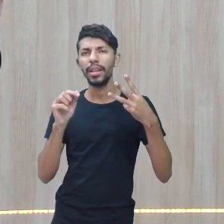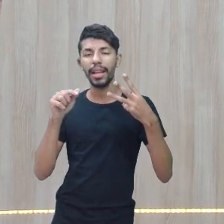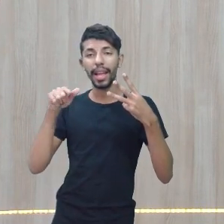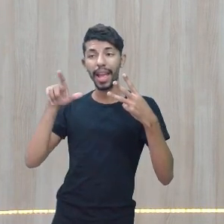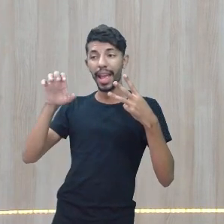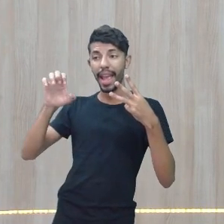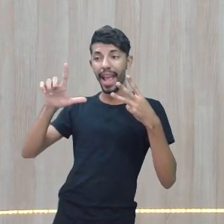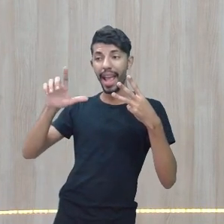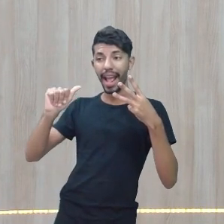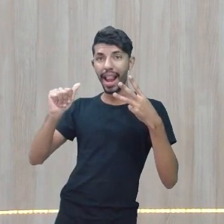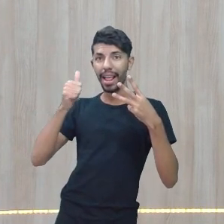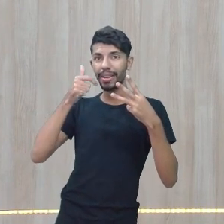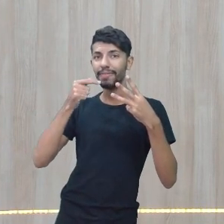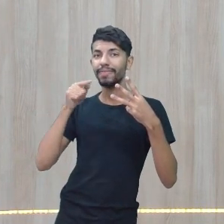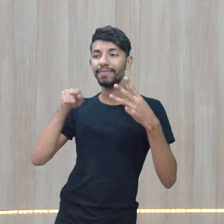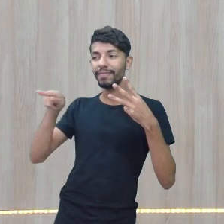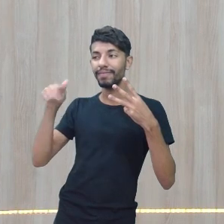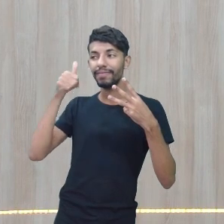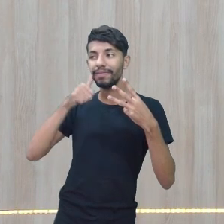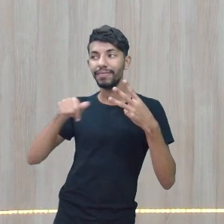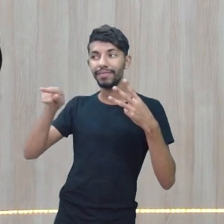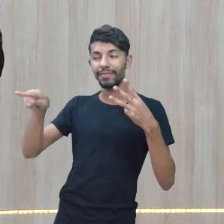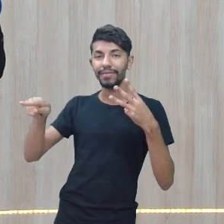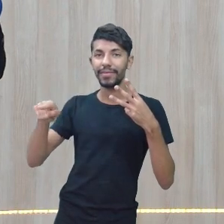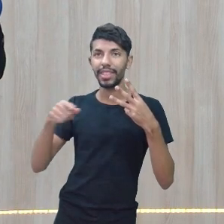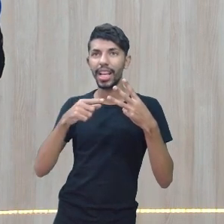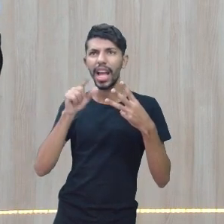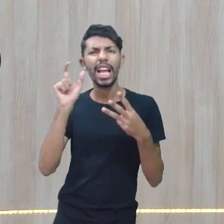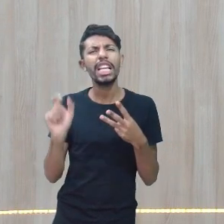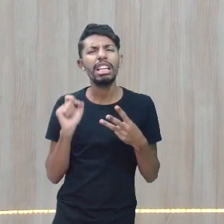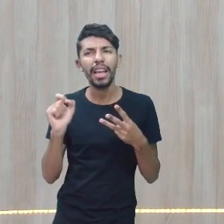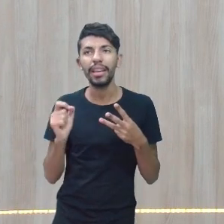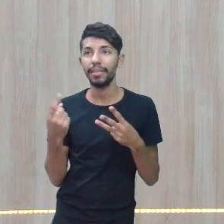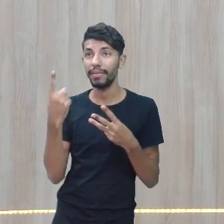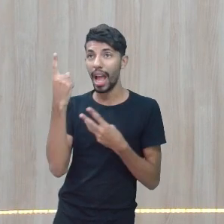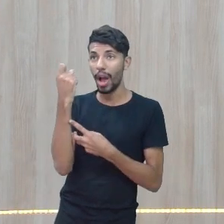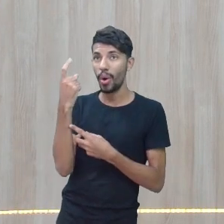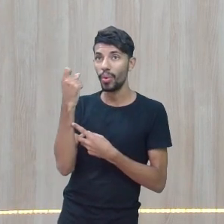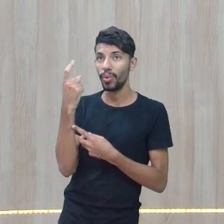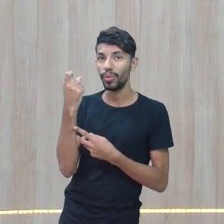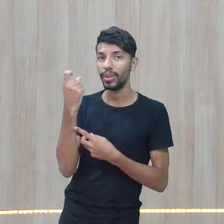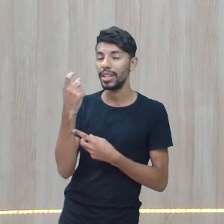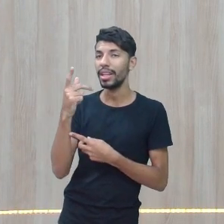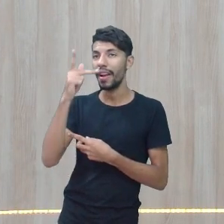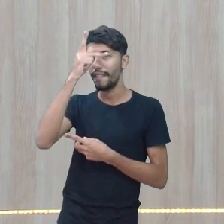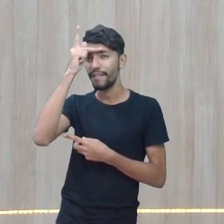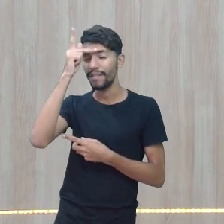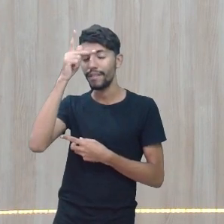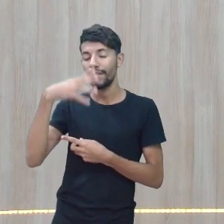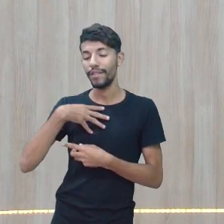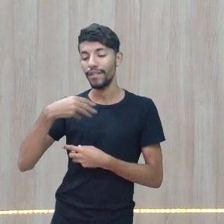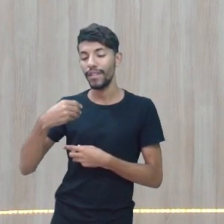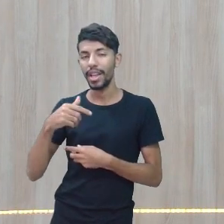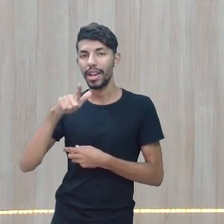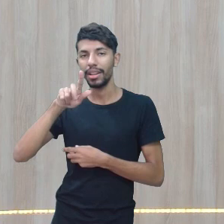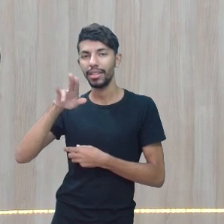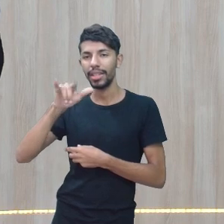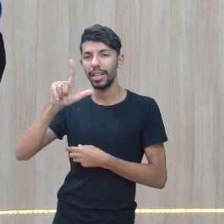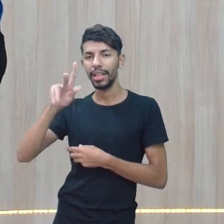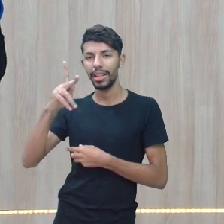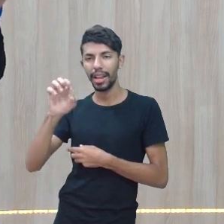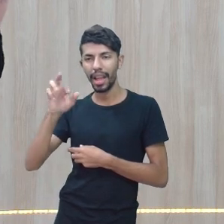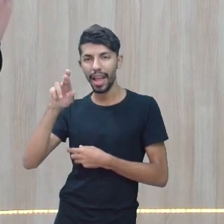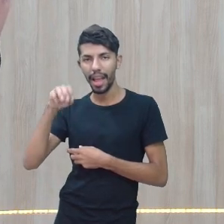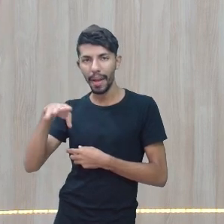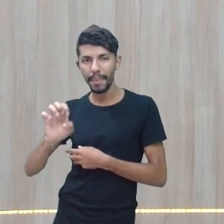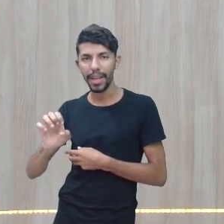A única filha do Guilherme. Então, nós temos aqui o verbo na terceira pessoa do